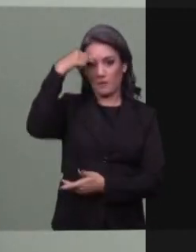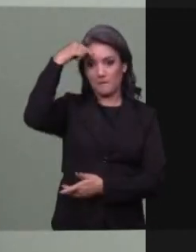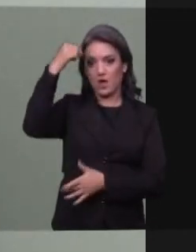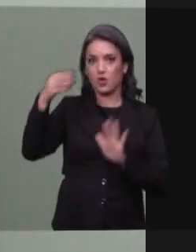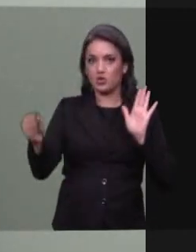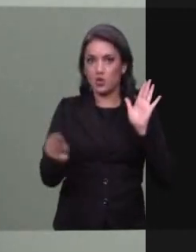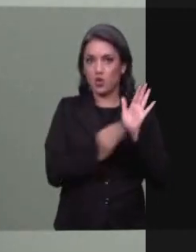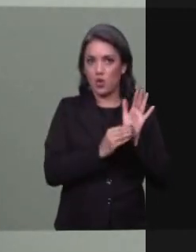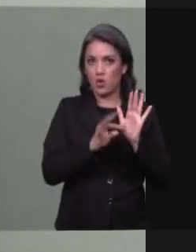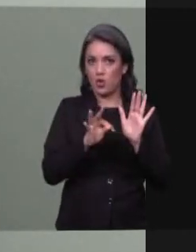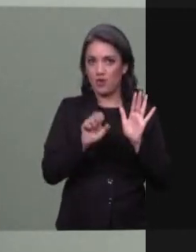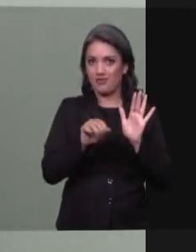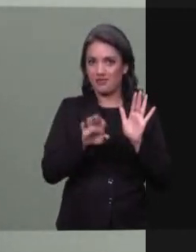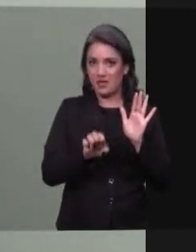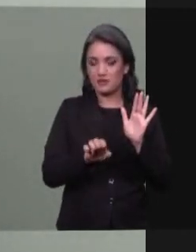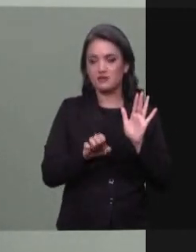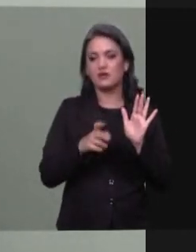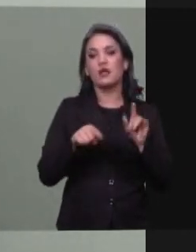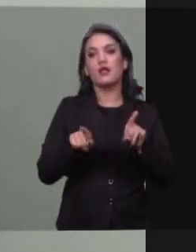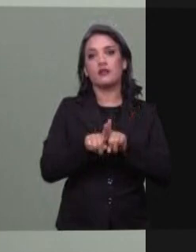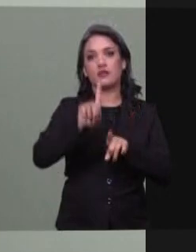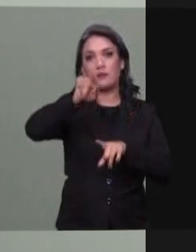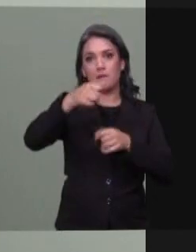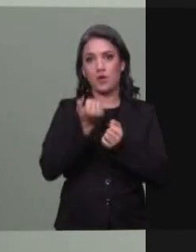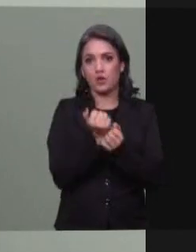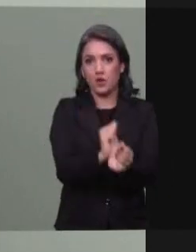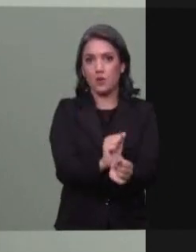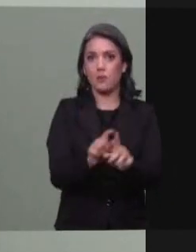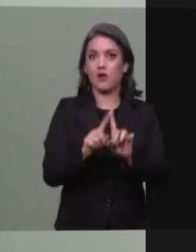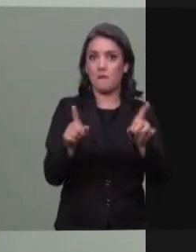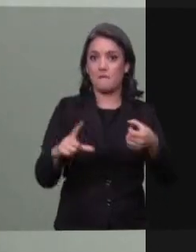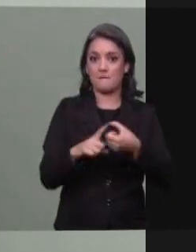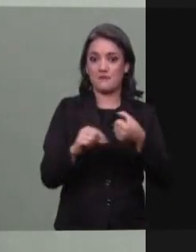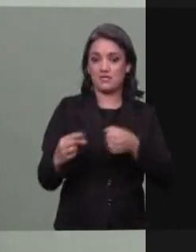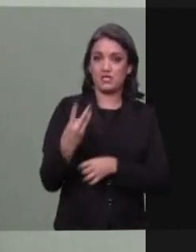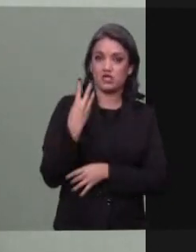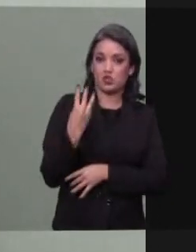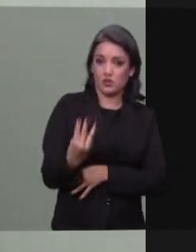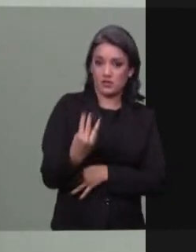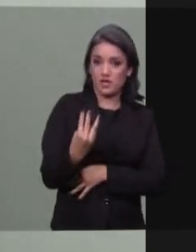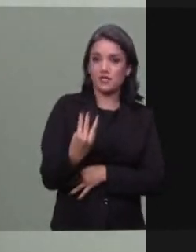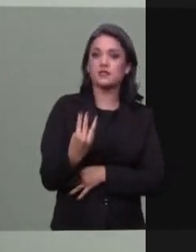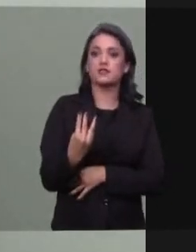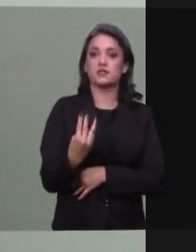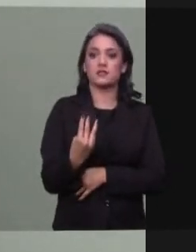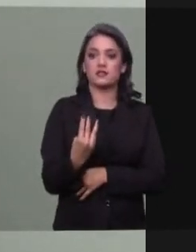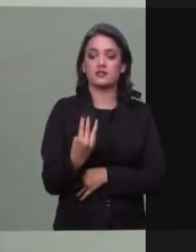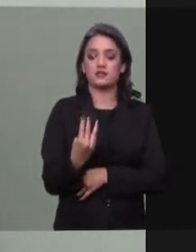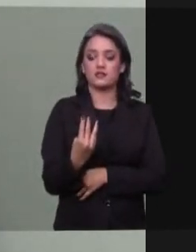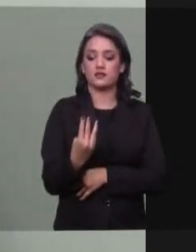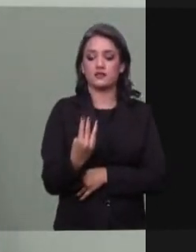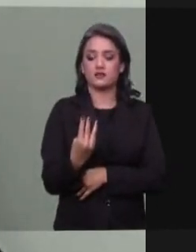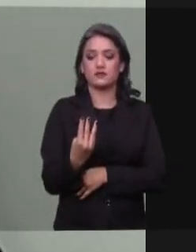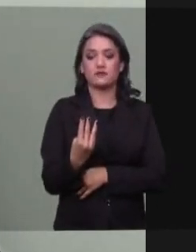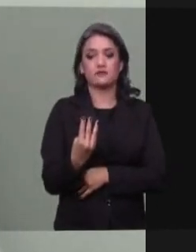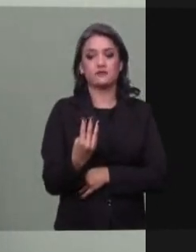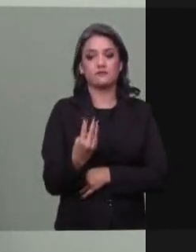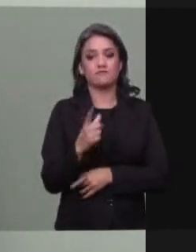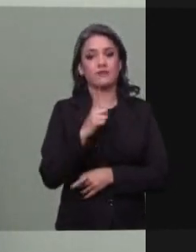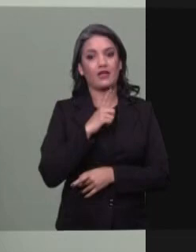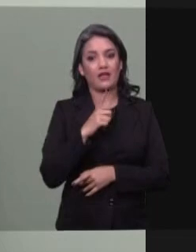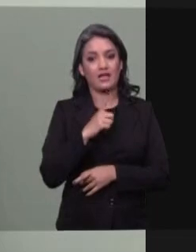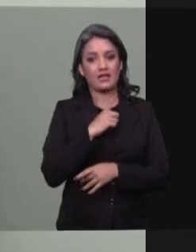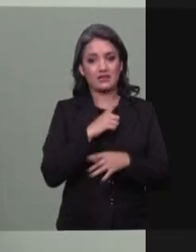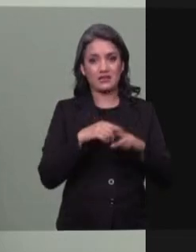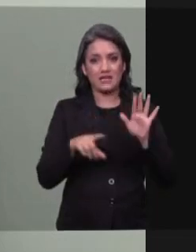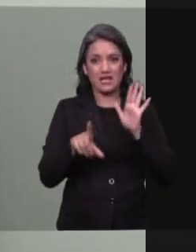na tese que ele apresenta também os quilombolas, mas o artigo 3º, como Vossa Excelência salientou, que pese na emenda da